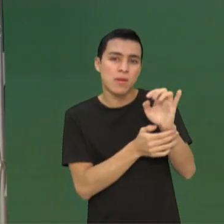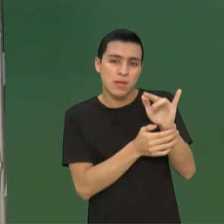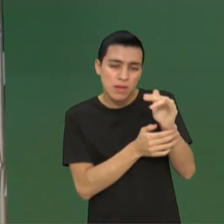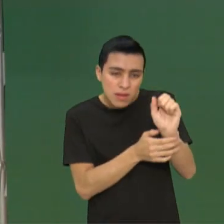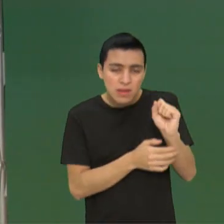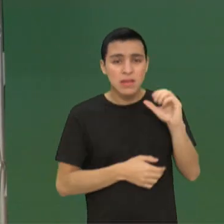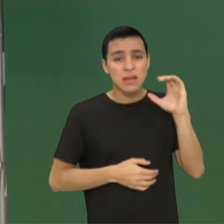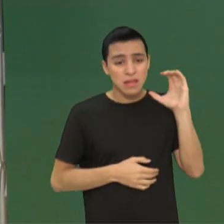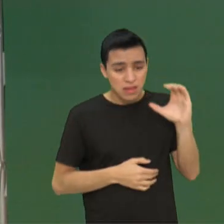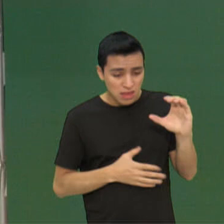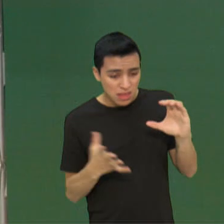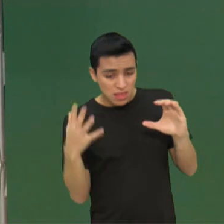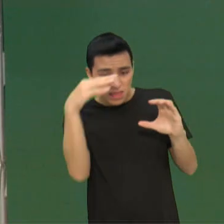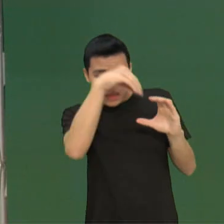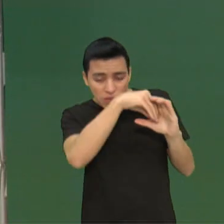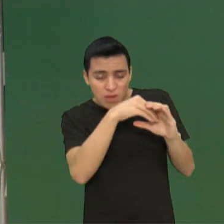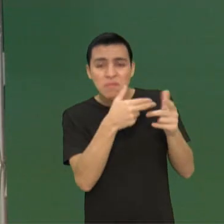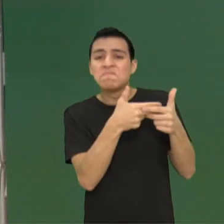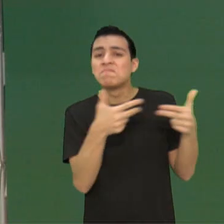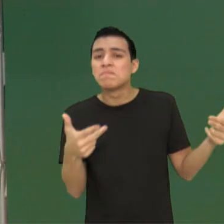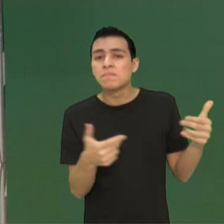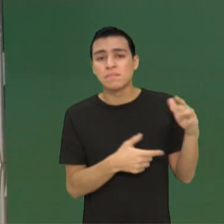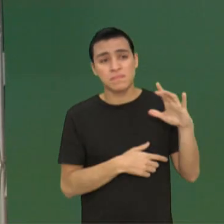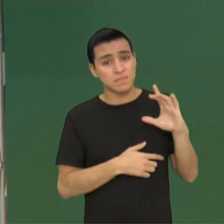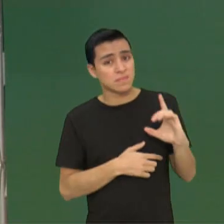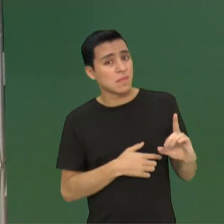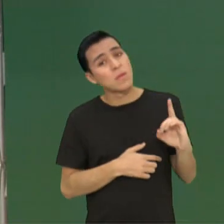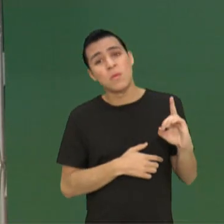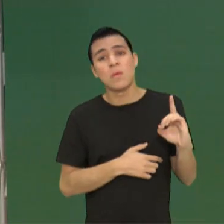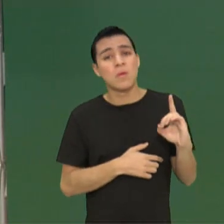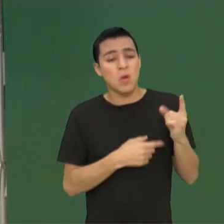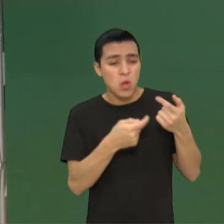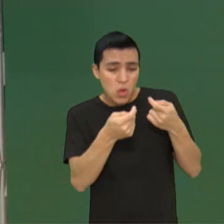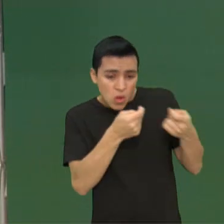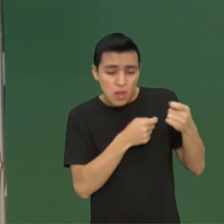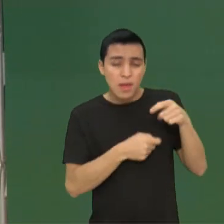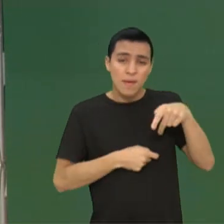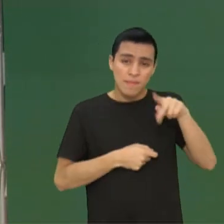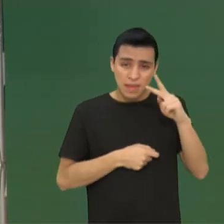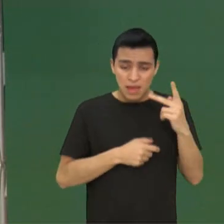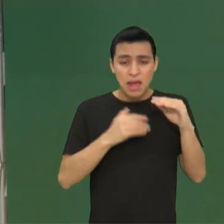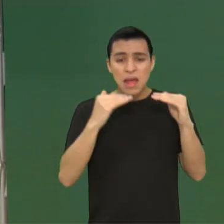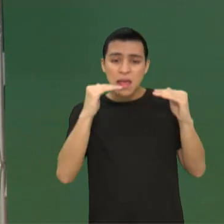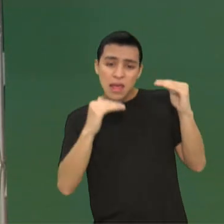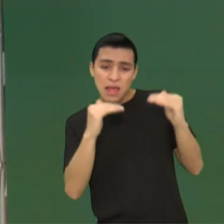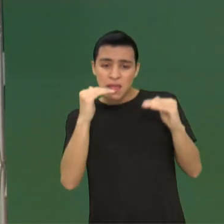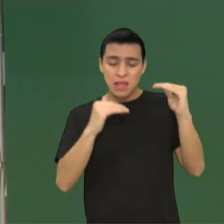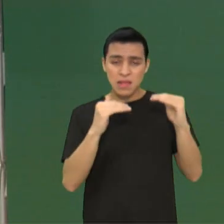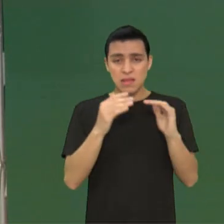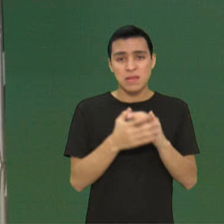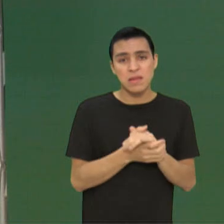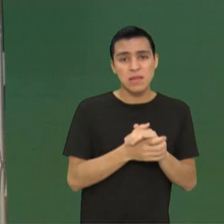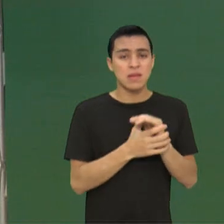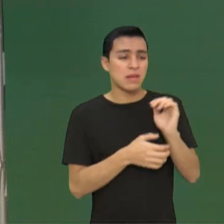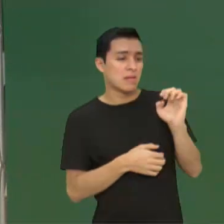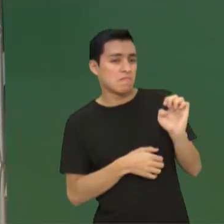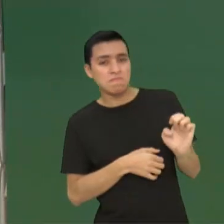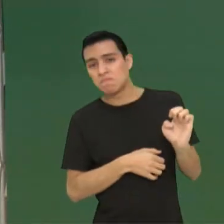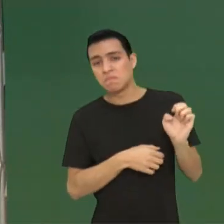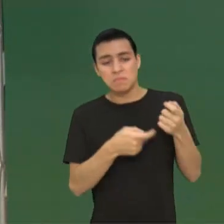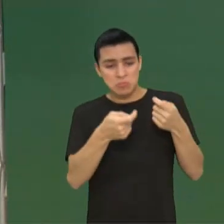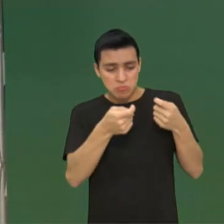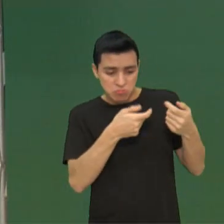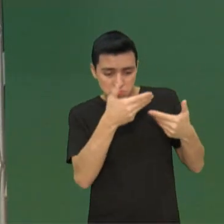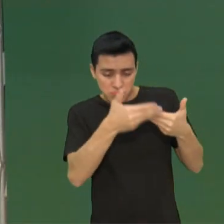C, armazenar substâncias. D, controlar o pH e equilíbrio osmótico. Ou E,